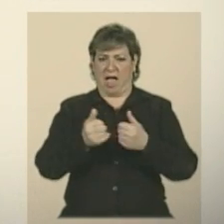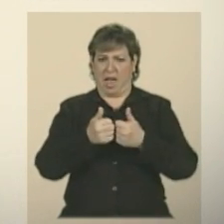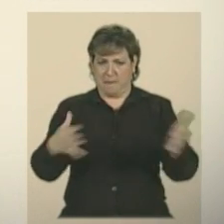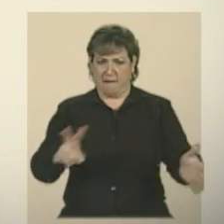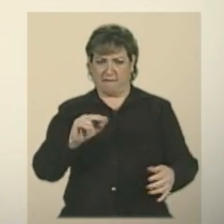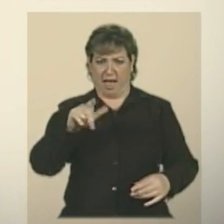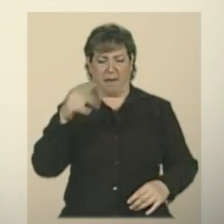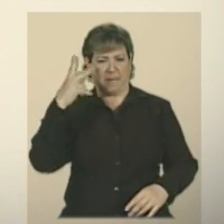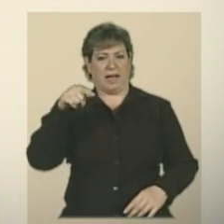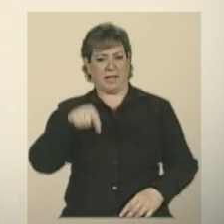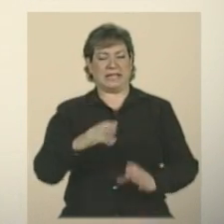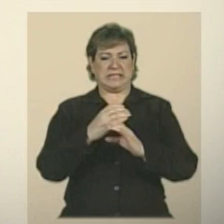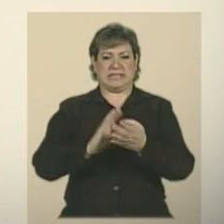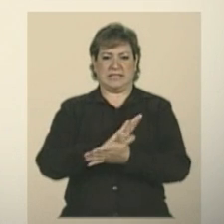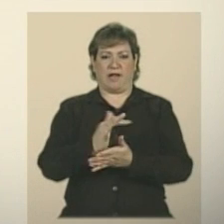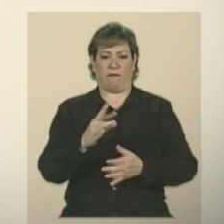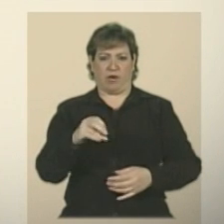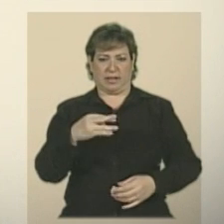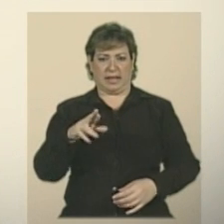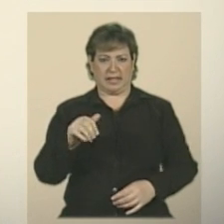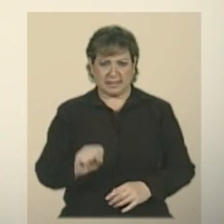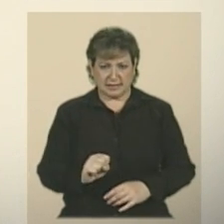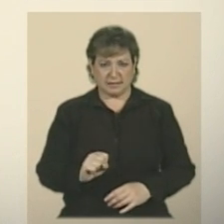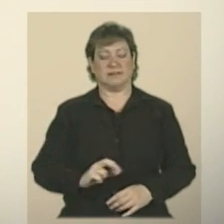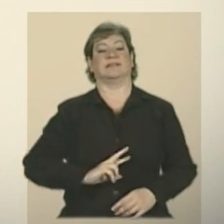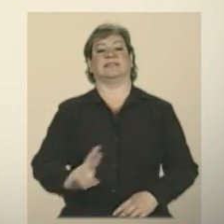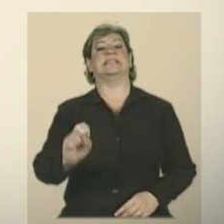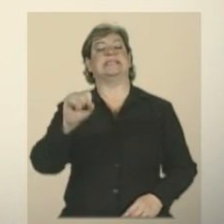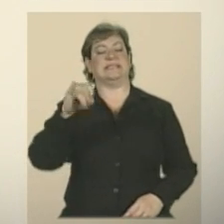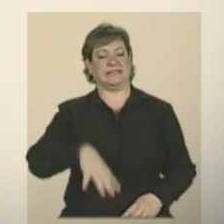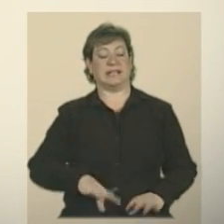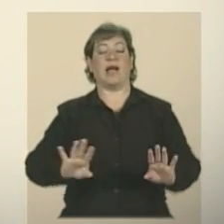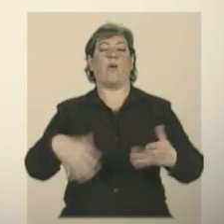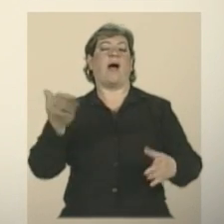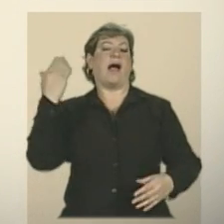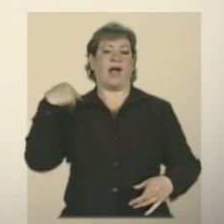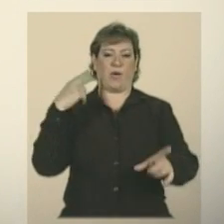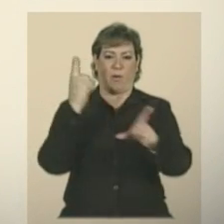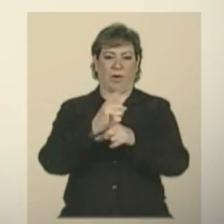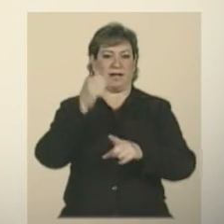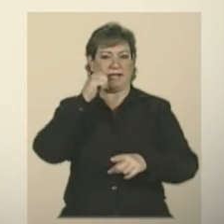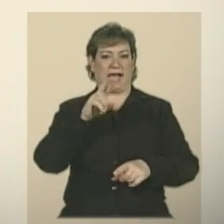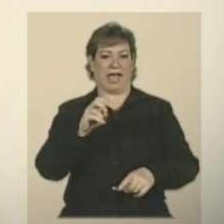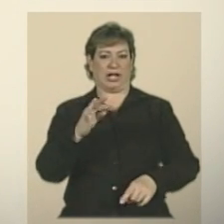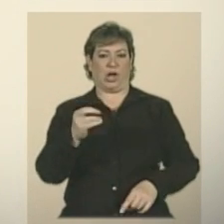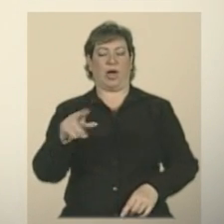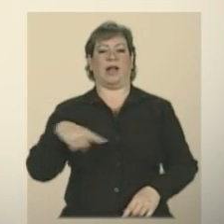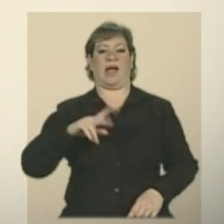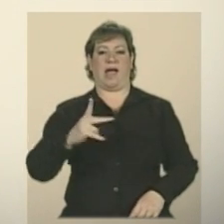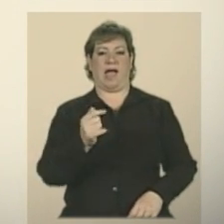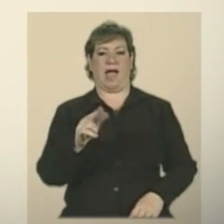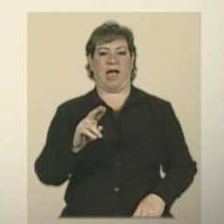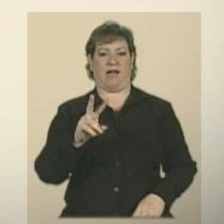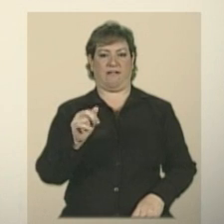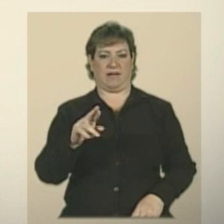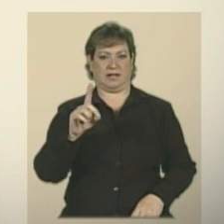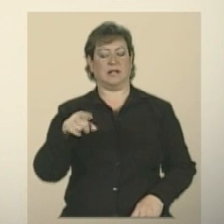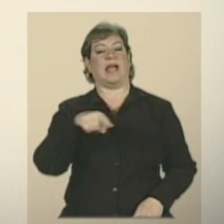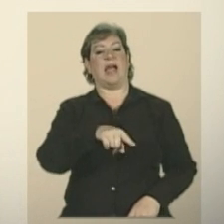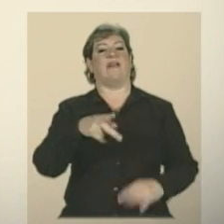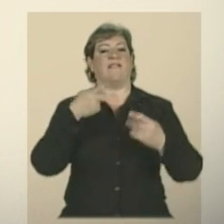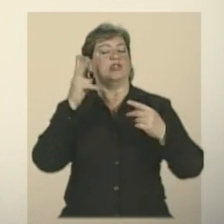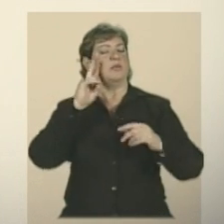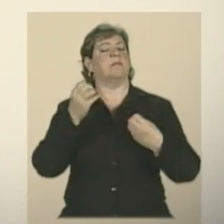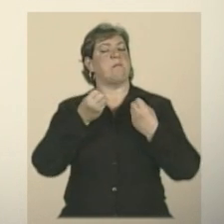Fronteiras? Ah, vão sim, Luciano. Quando me encontrei com a reitora de Harvard, ela elogiou a oportunidade que o Brasil está dando aos